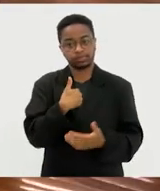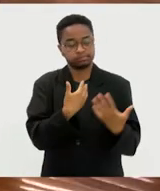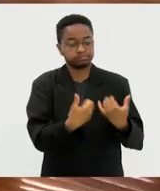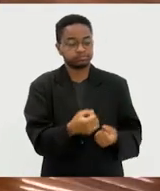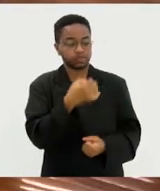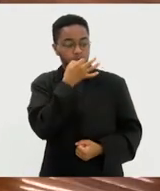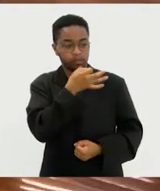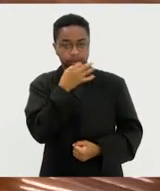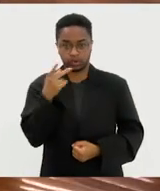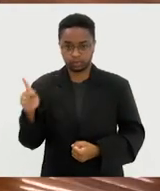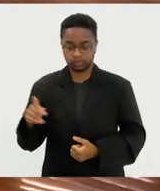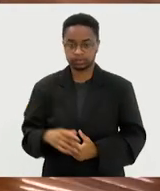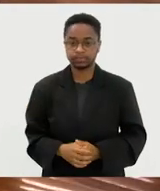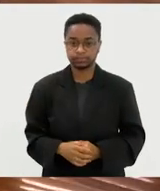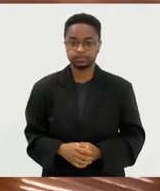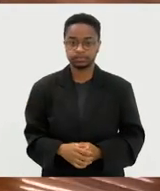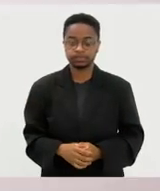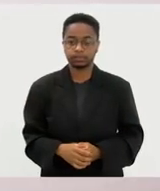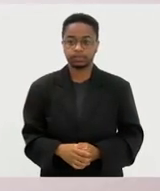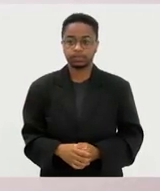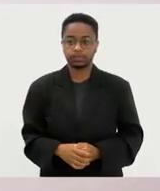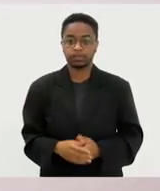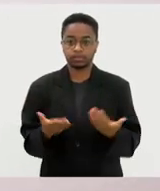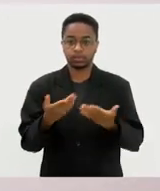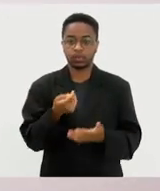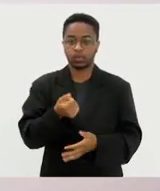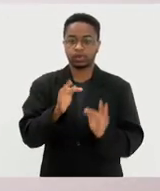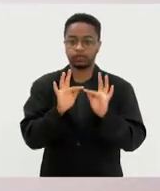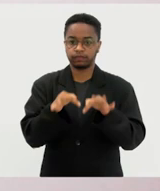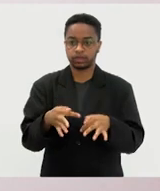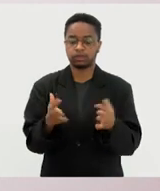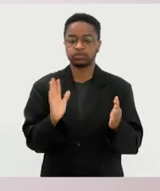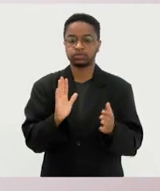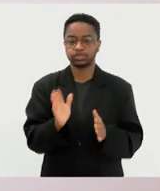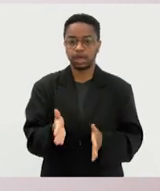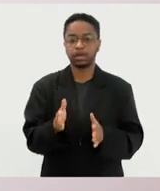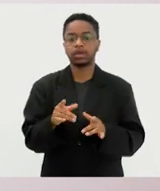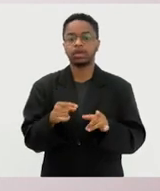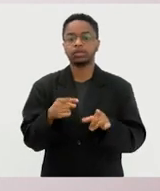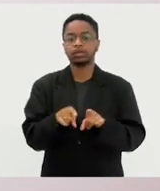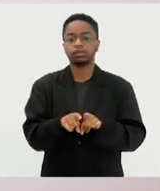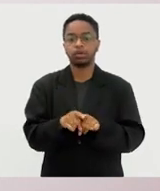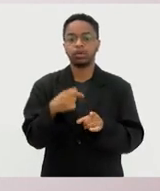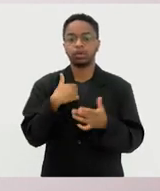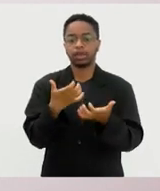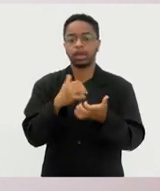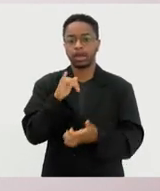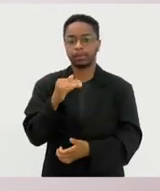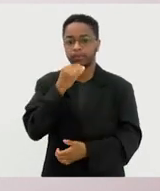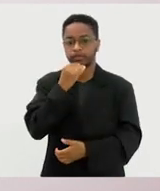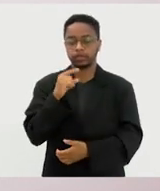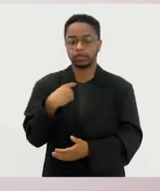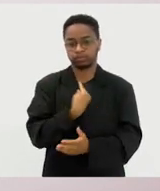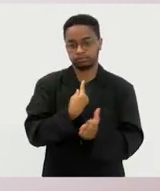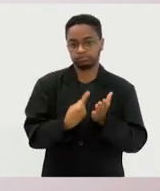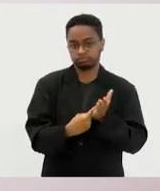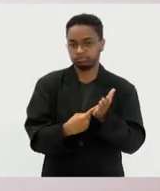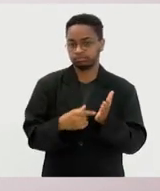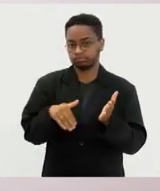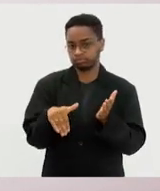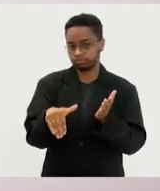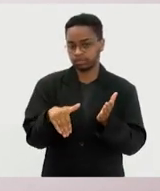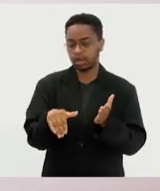Excelência. Eu queria, chegando aqui ao fim, aproveitar, nós vamos marcar em breve, né, porque nós já estamos